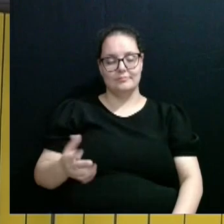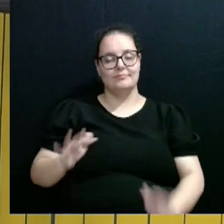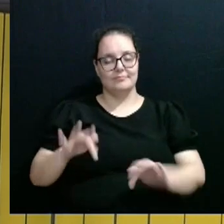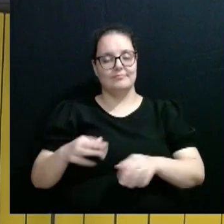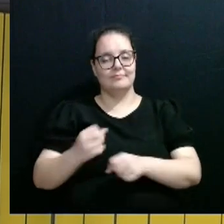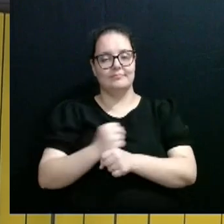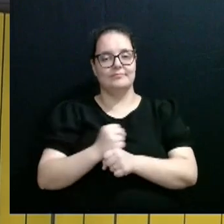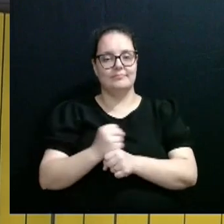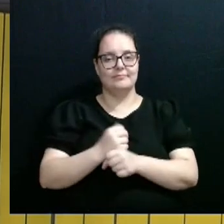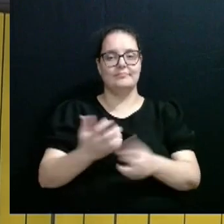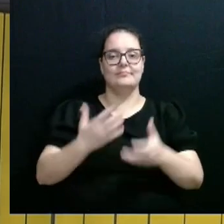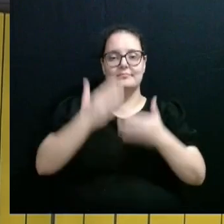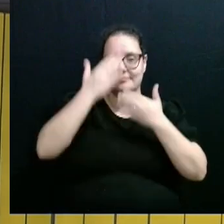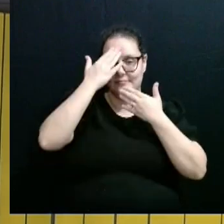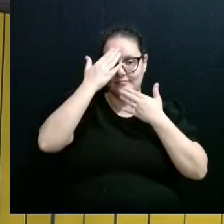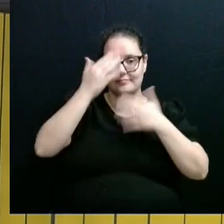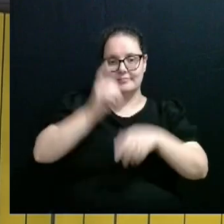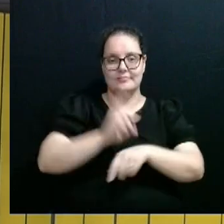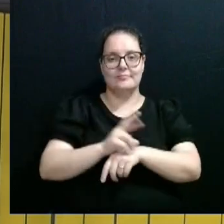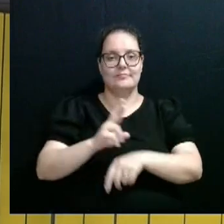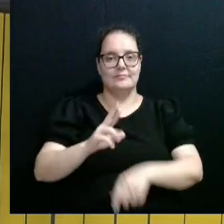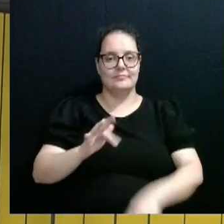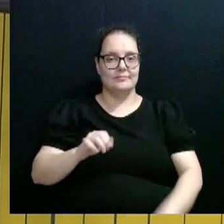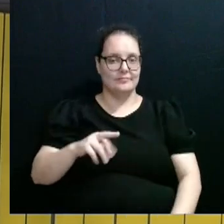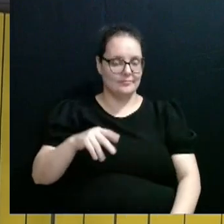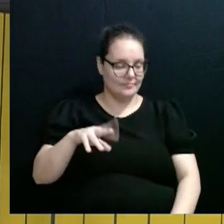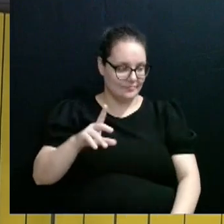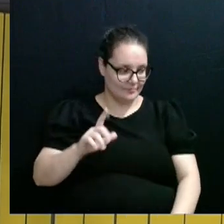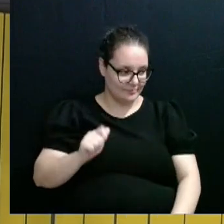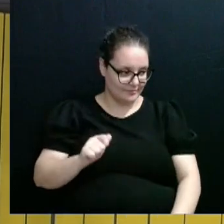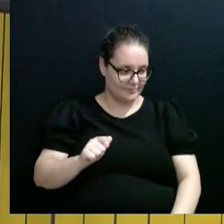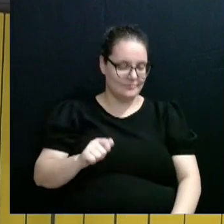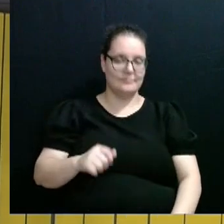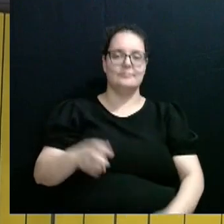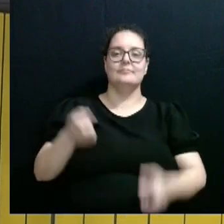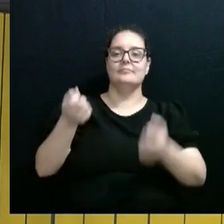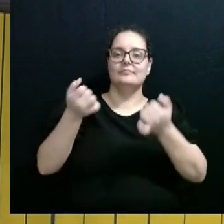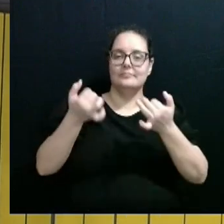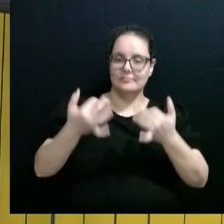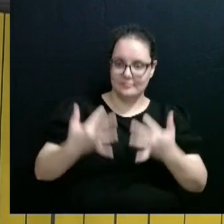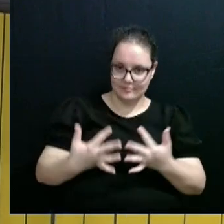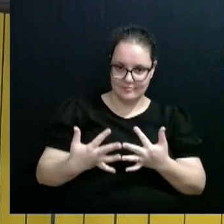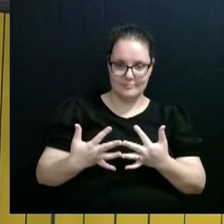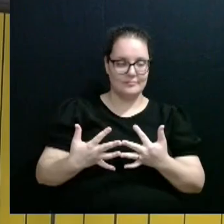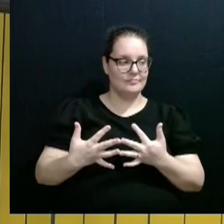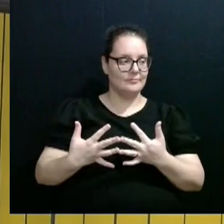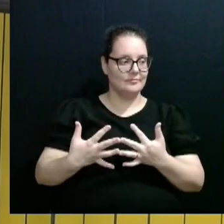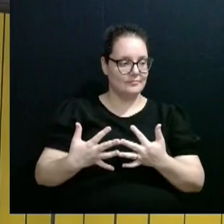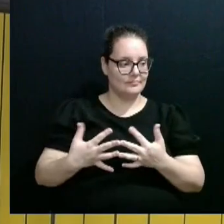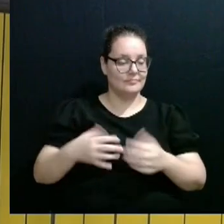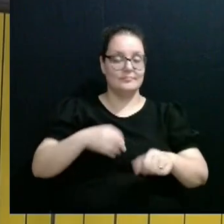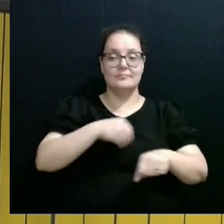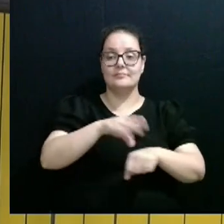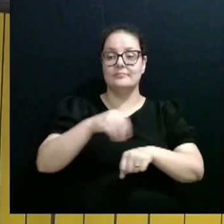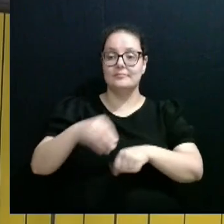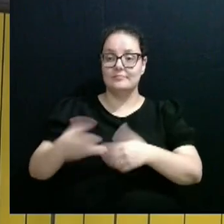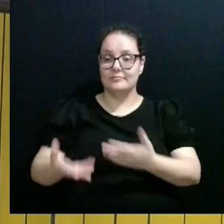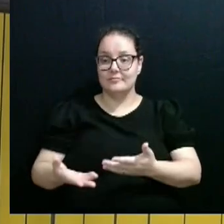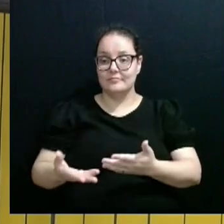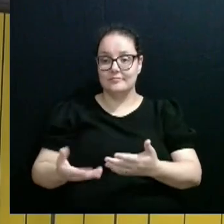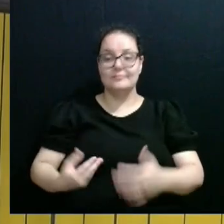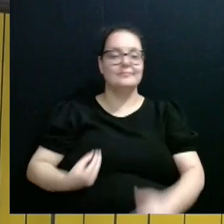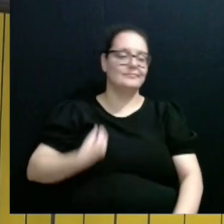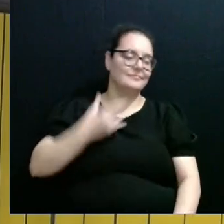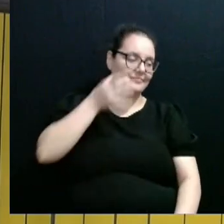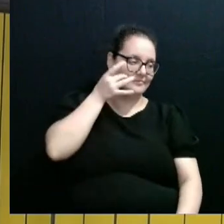de agradecer à doutora Fernanda Matos pelos esclarecimentos, pelas dicas e pela presença, participação com